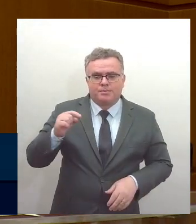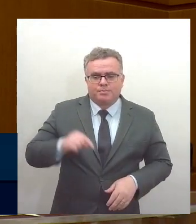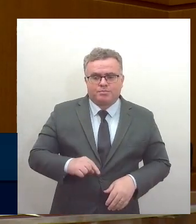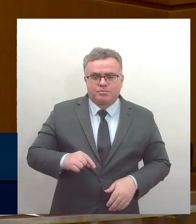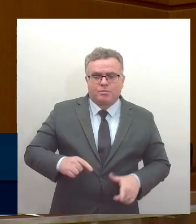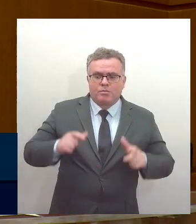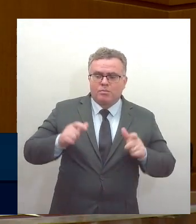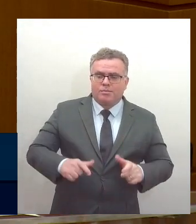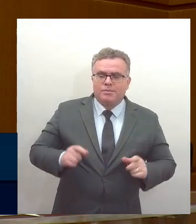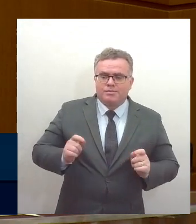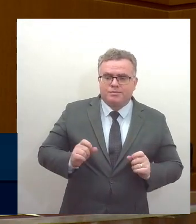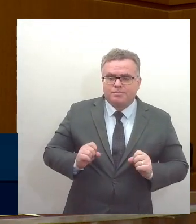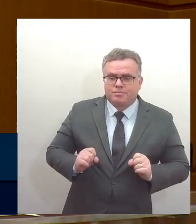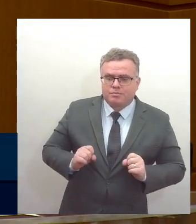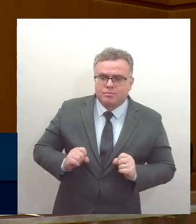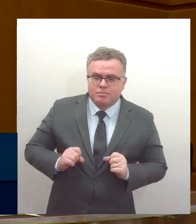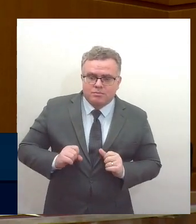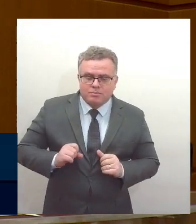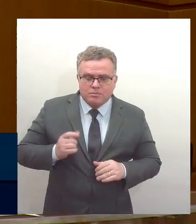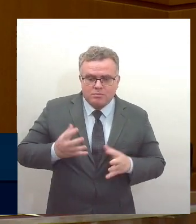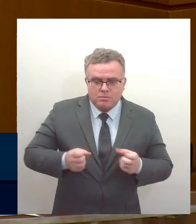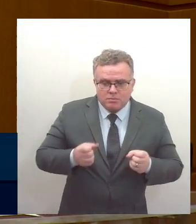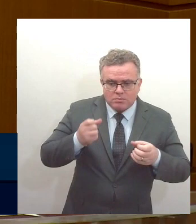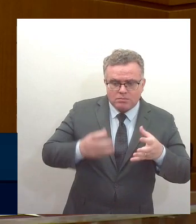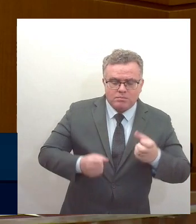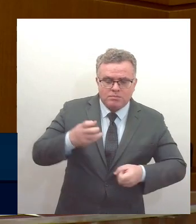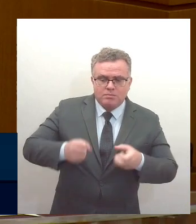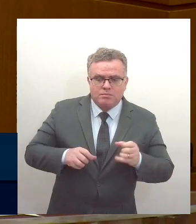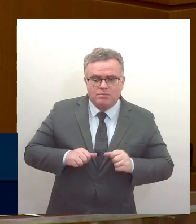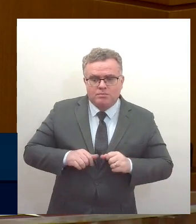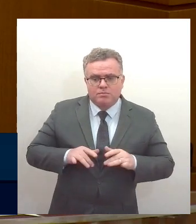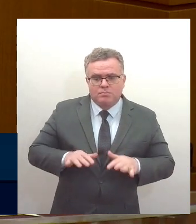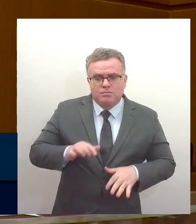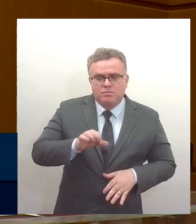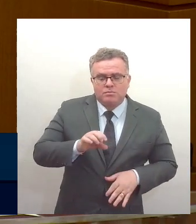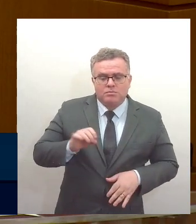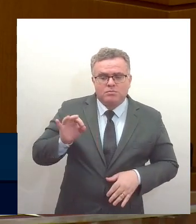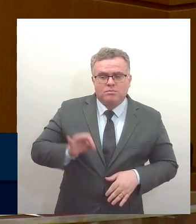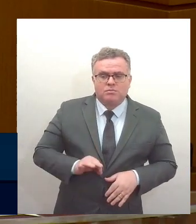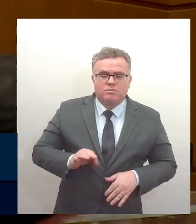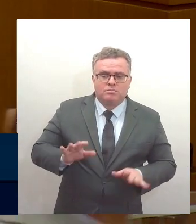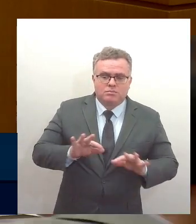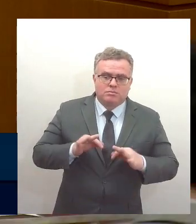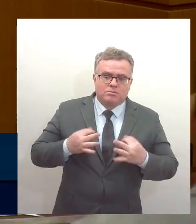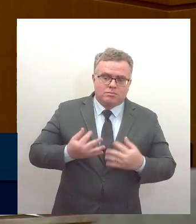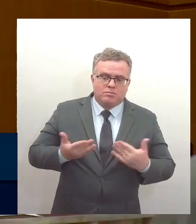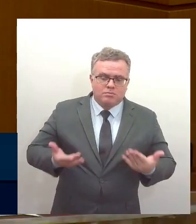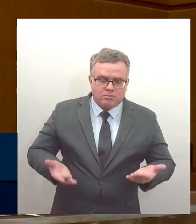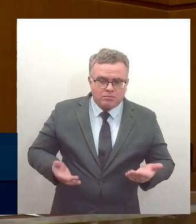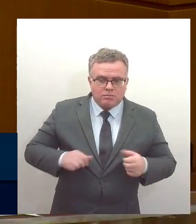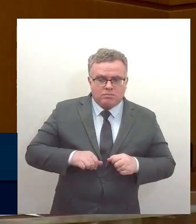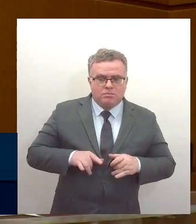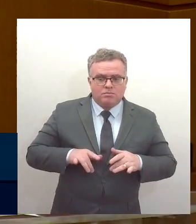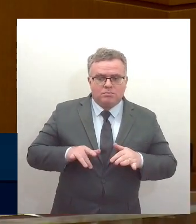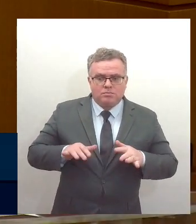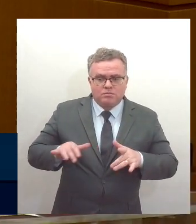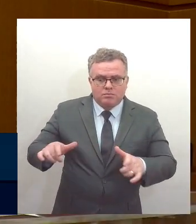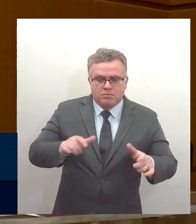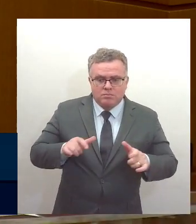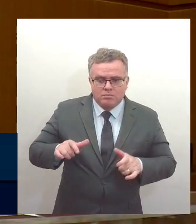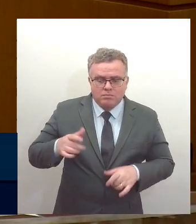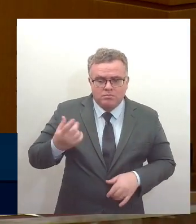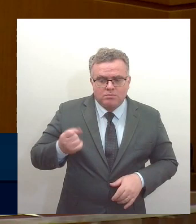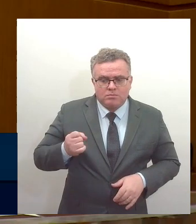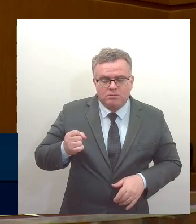fonte de renda para 90% das famílias, abastecendo grandes laticínios sergipanos. Infelizmente, não pude